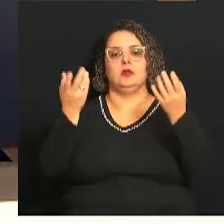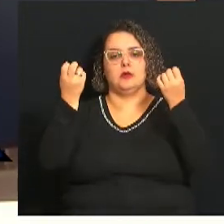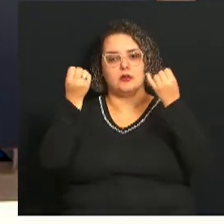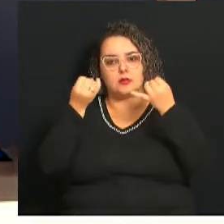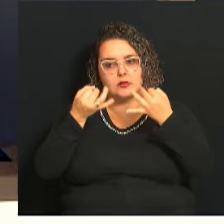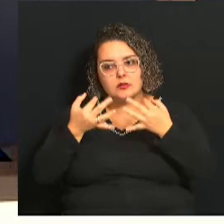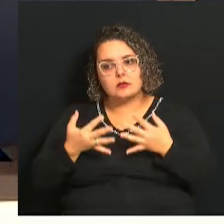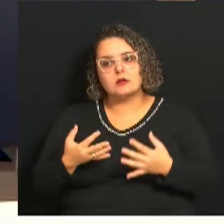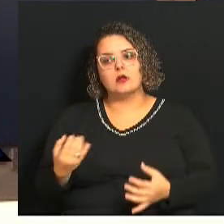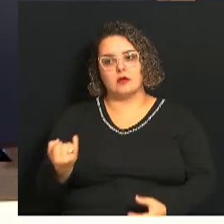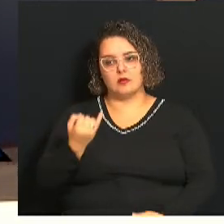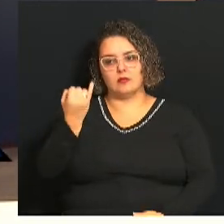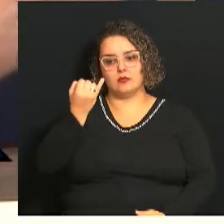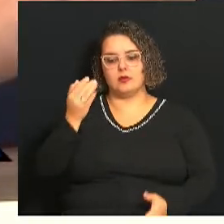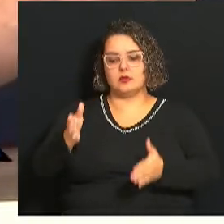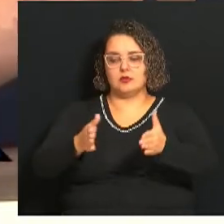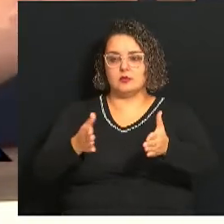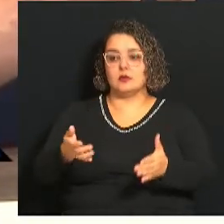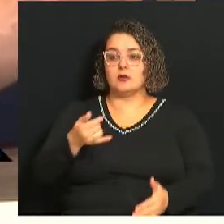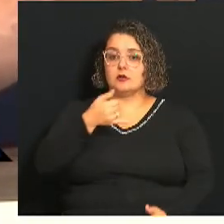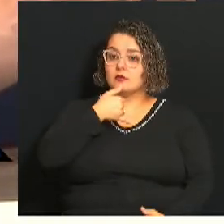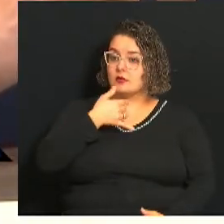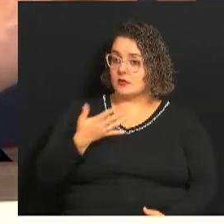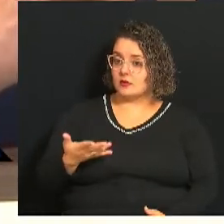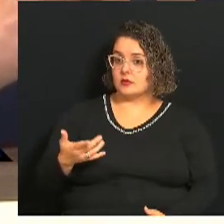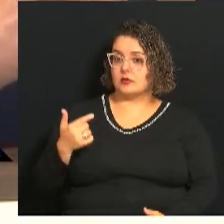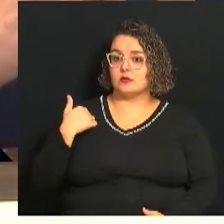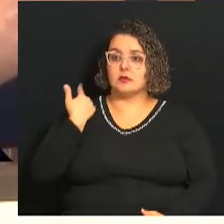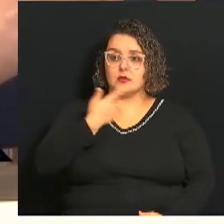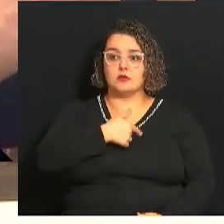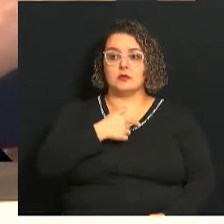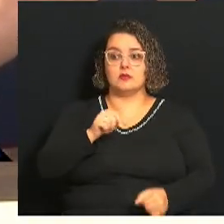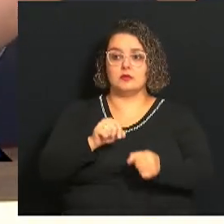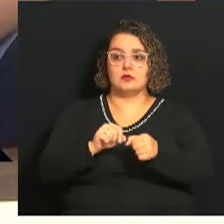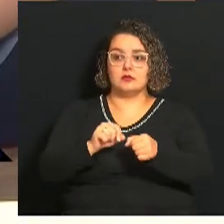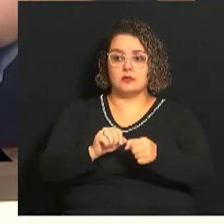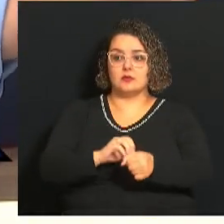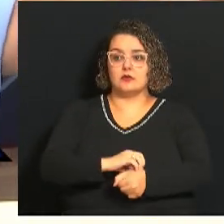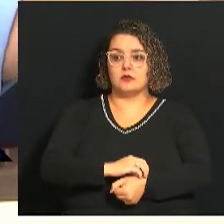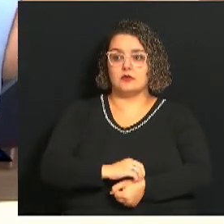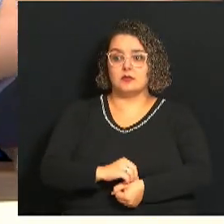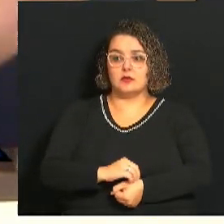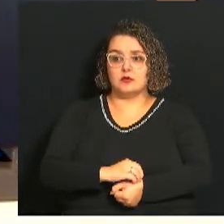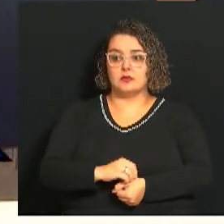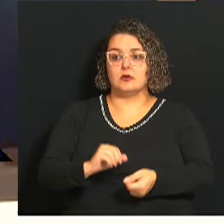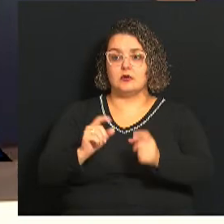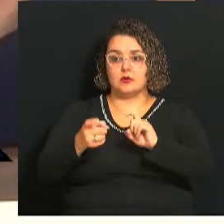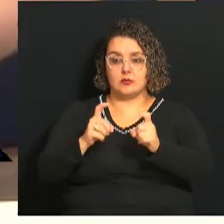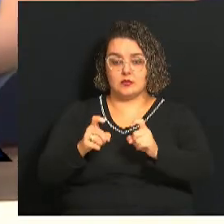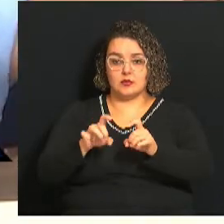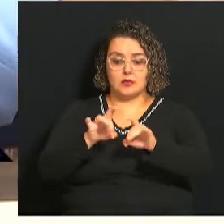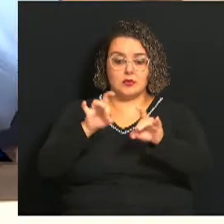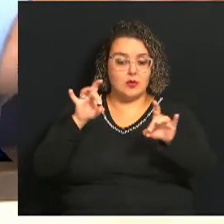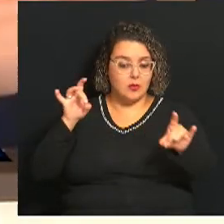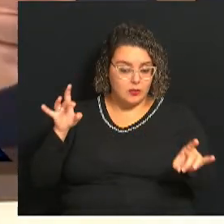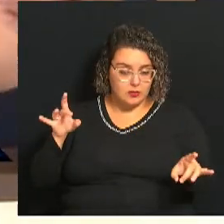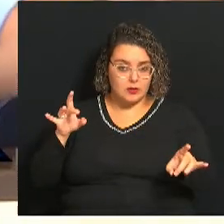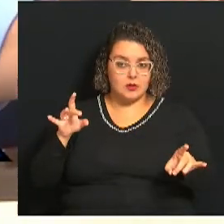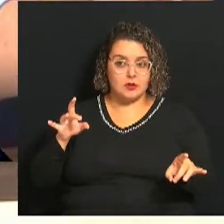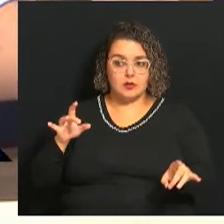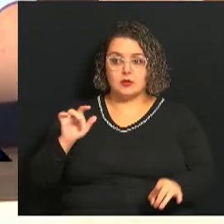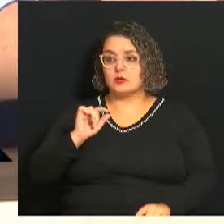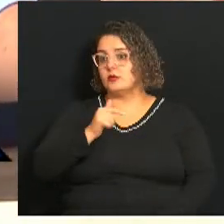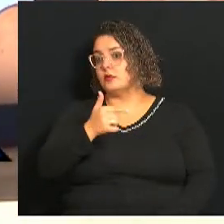esclarecimentos. Infelizmente, como nós estamos fazendo uma reunião de forma remota, a gente não